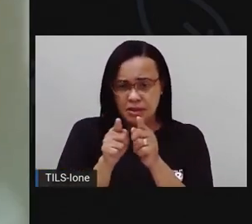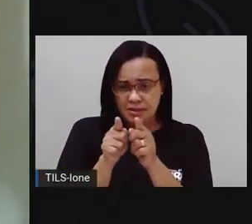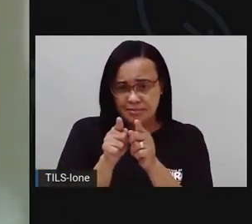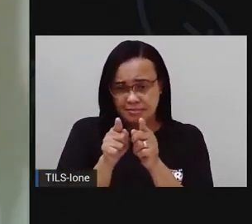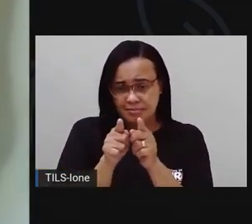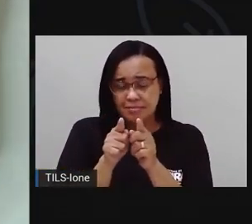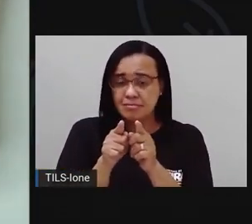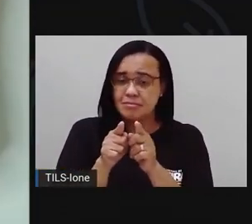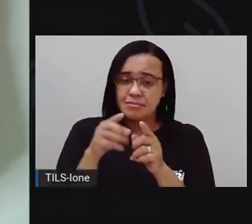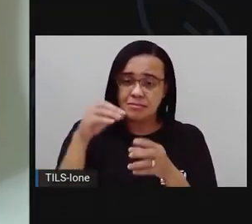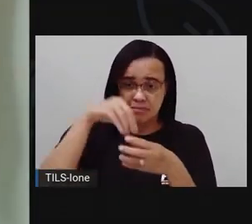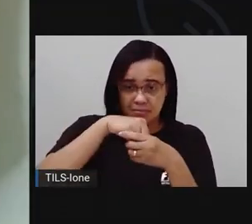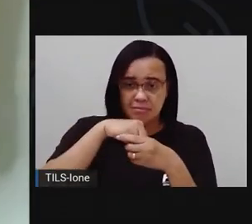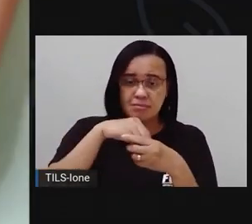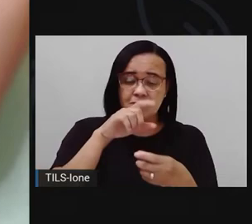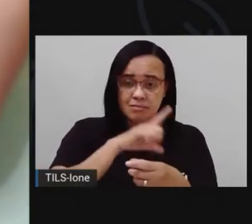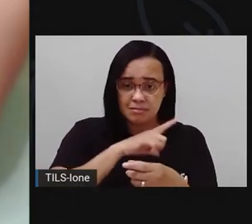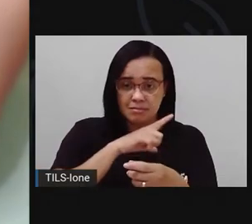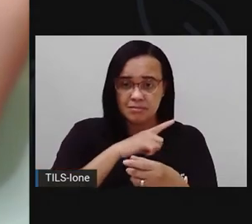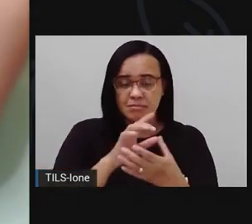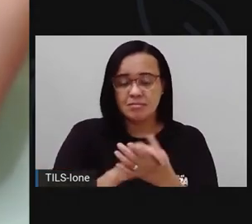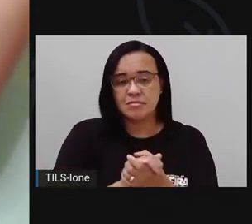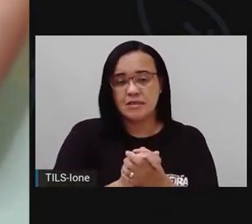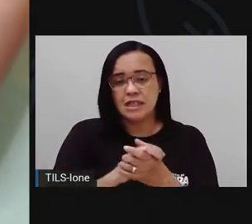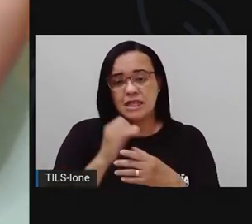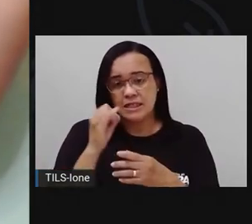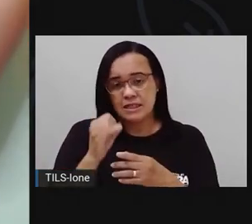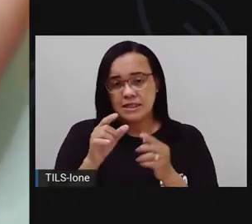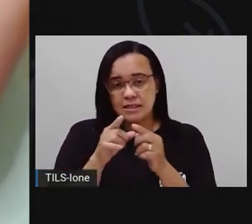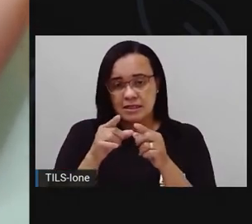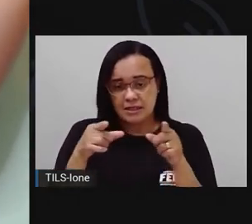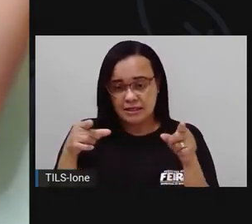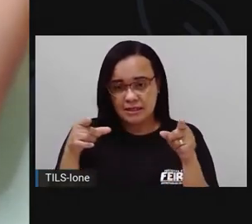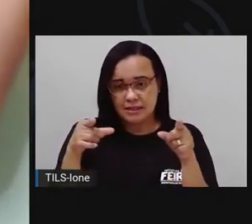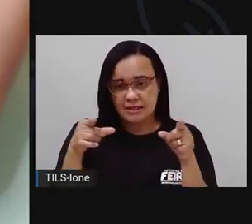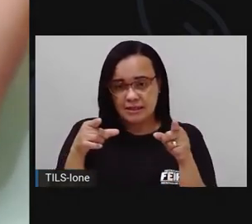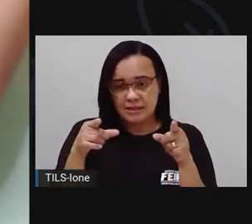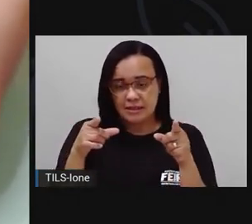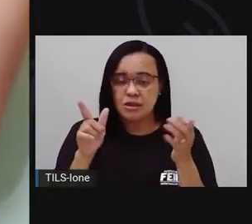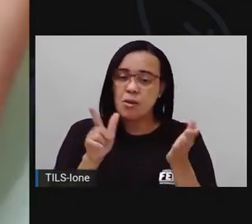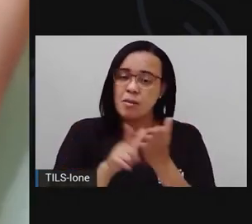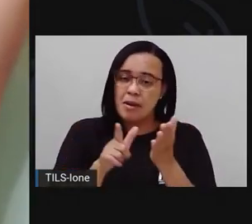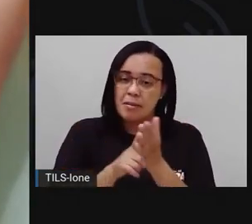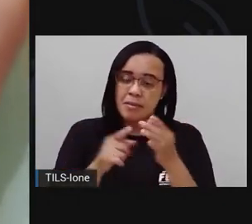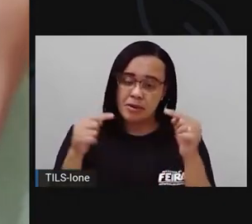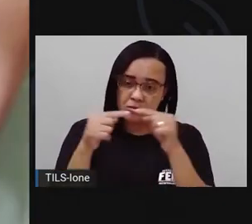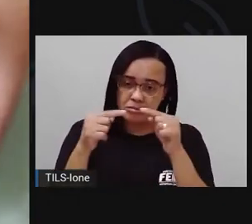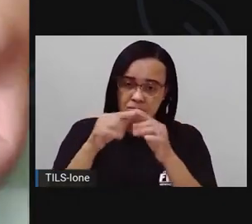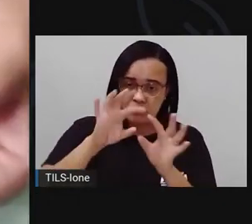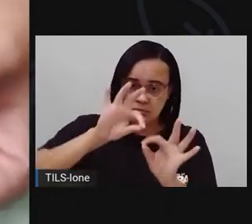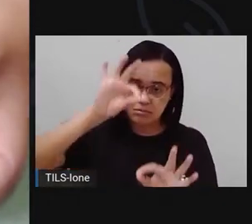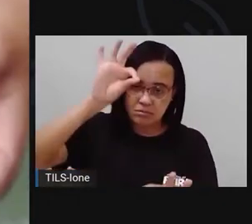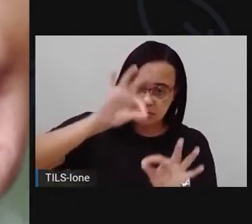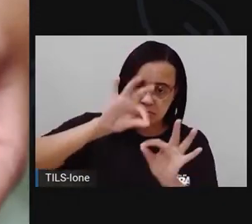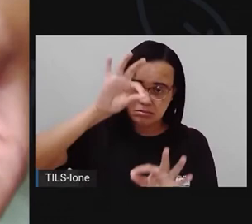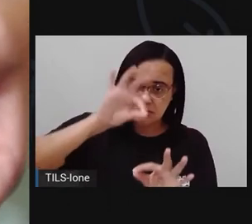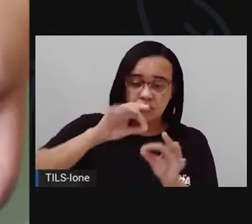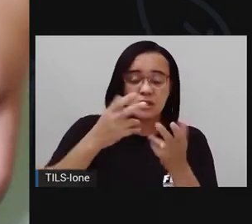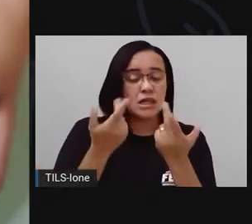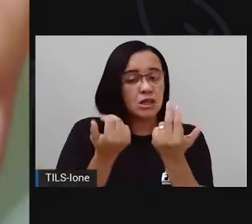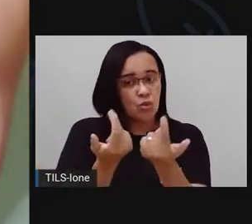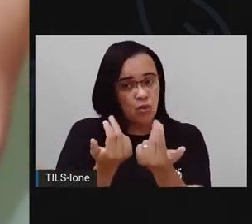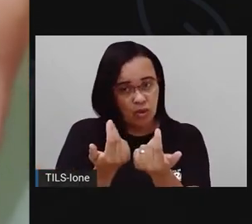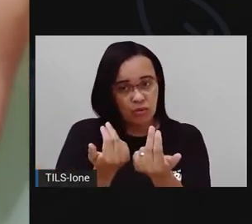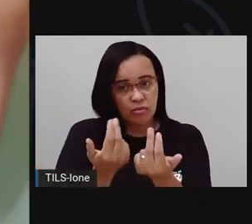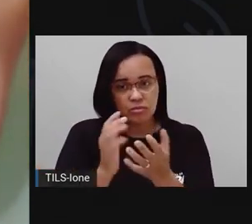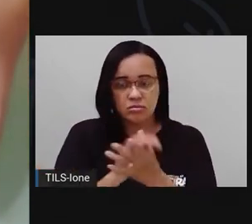foto caber. Se for uma foto desse tamanho, aí você também vai medir no seu papel, tá certo? A Pró quer fazer um desse aqui, que é